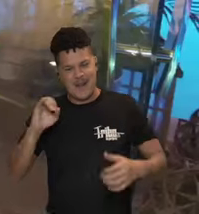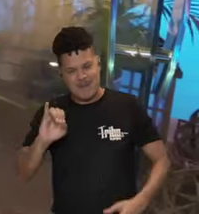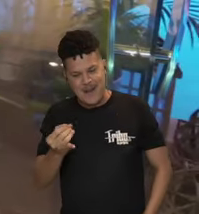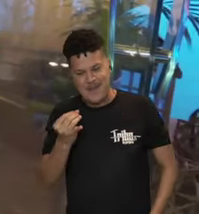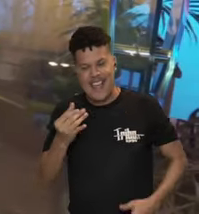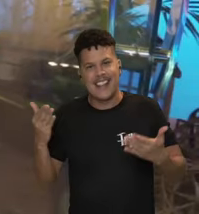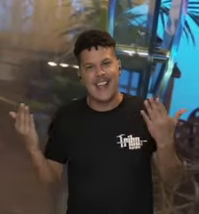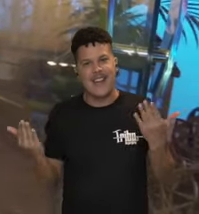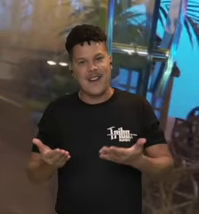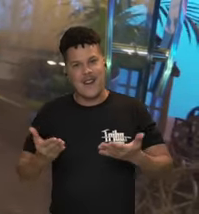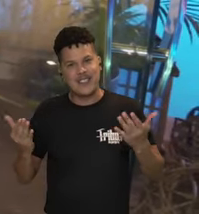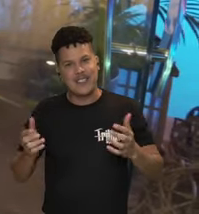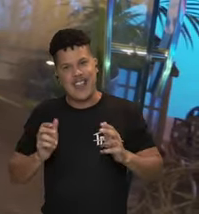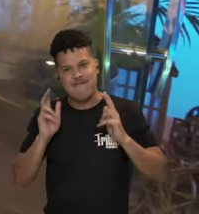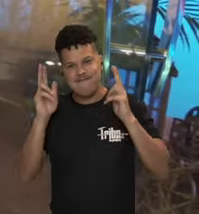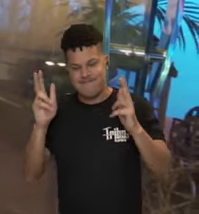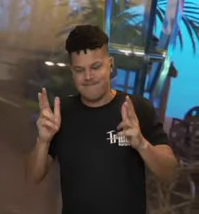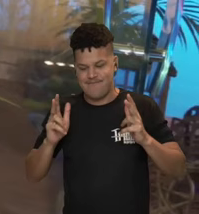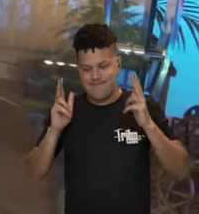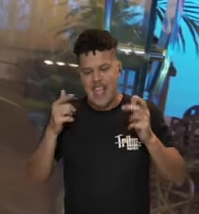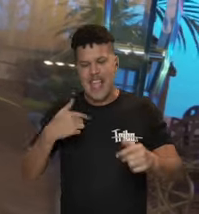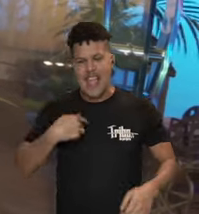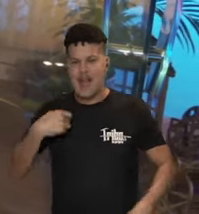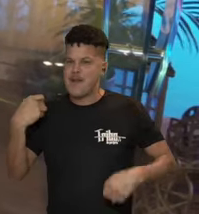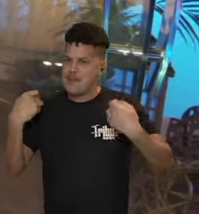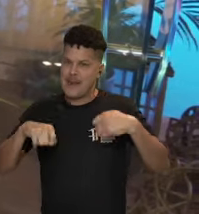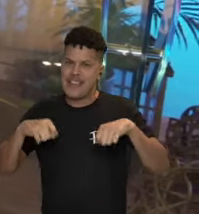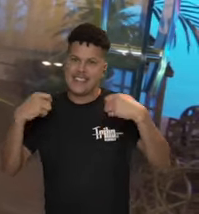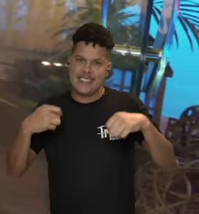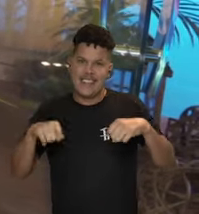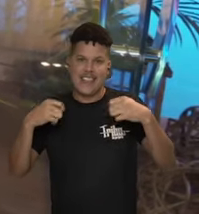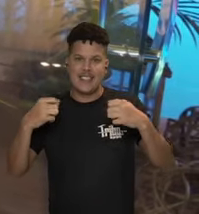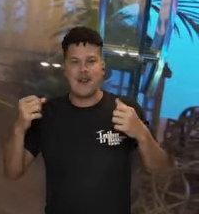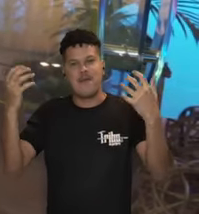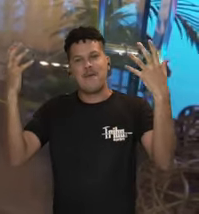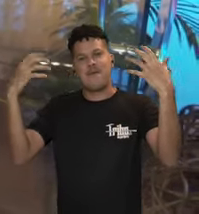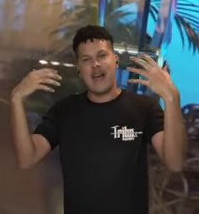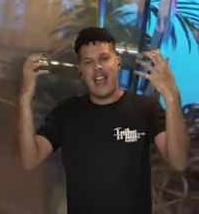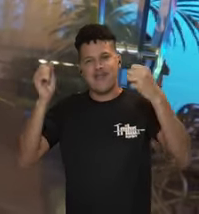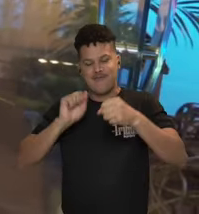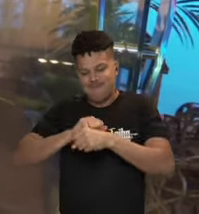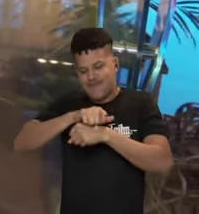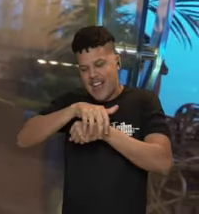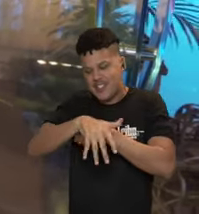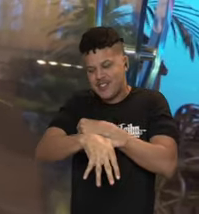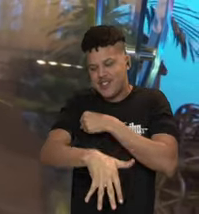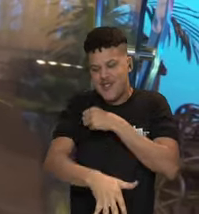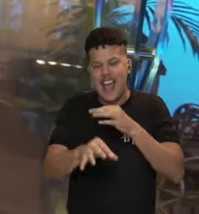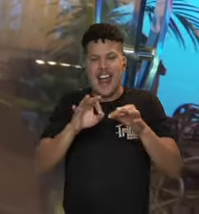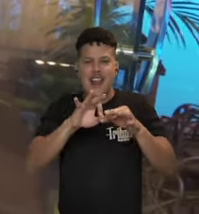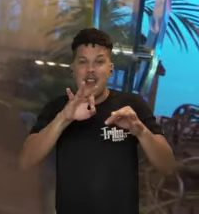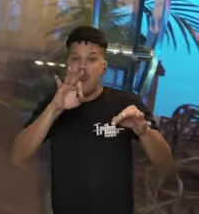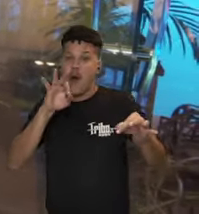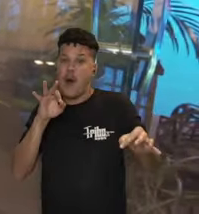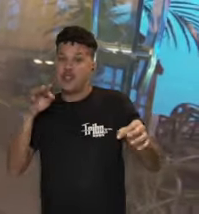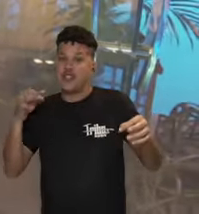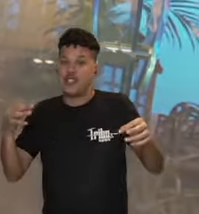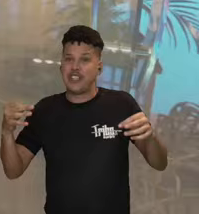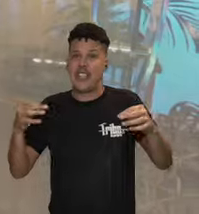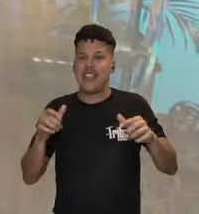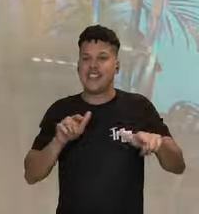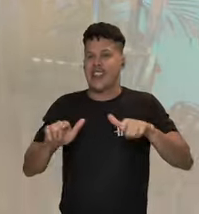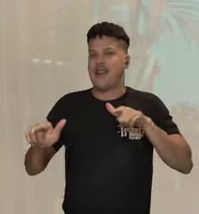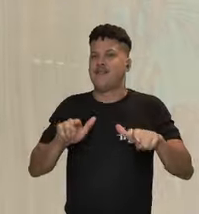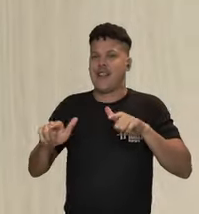é o seguinte, filho. Acho que eu preciso é de um banho de cachoeira. Ficar longe da guerra e do